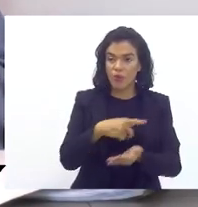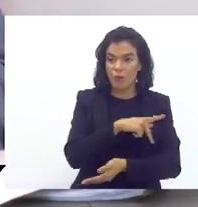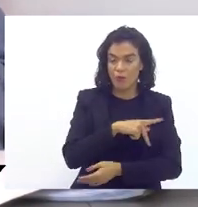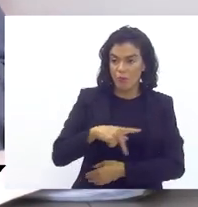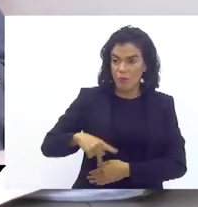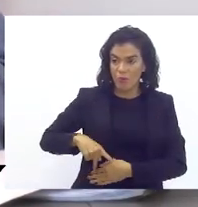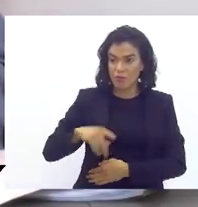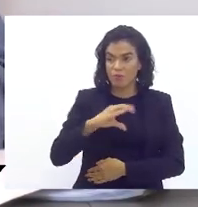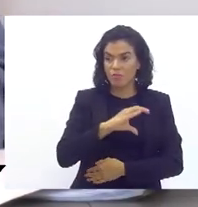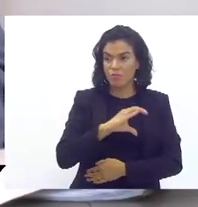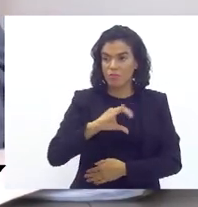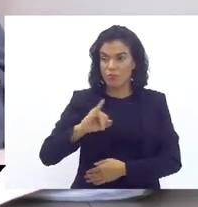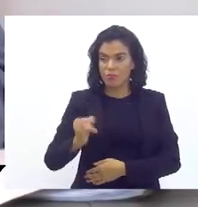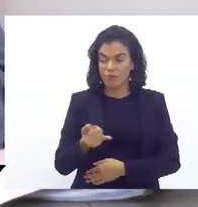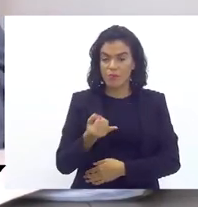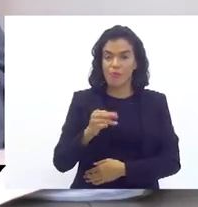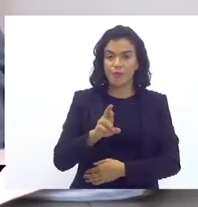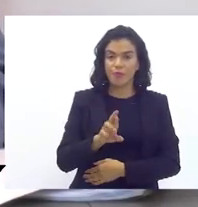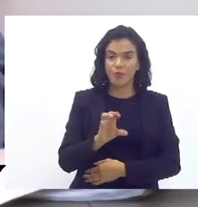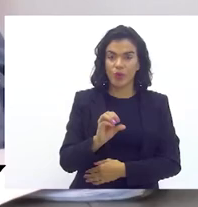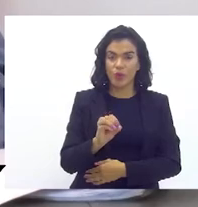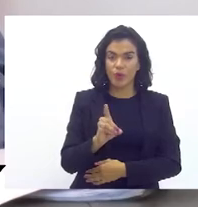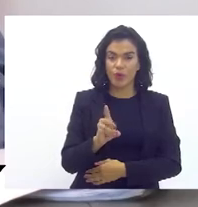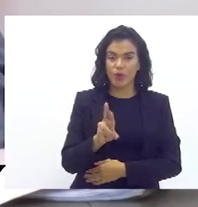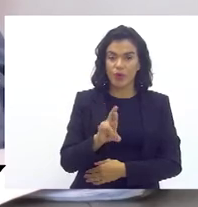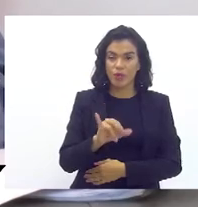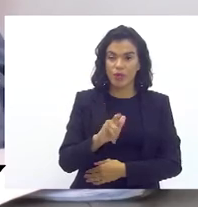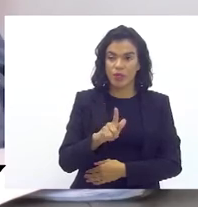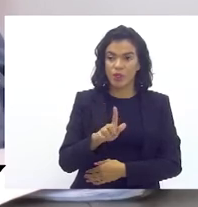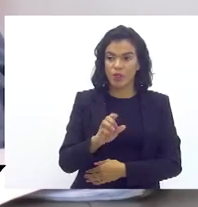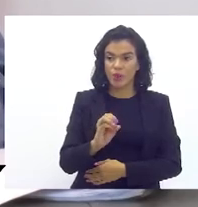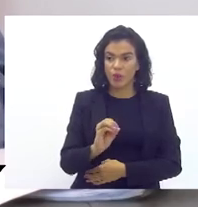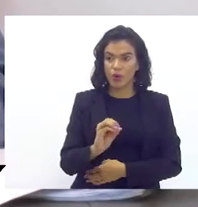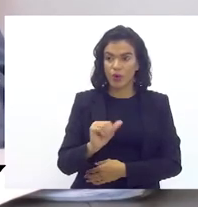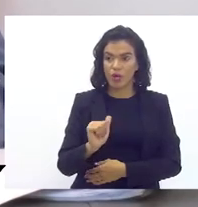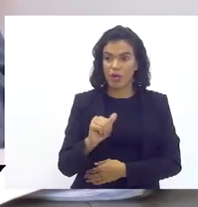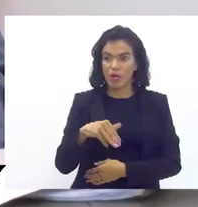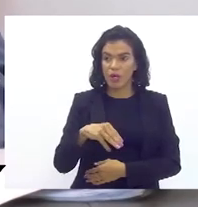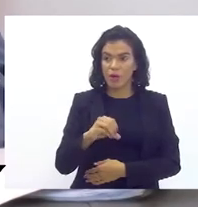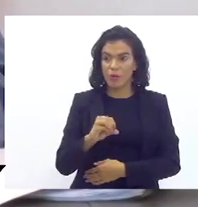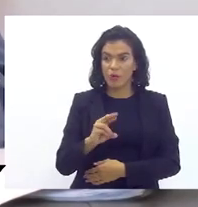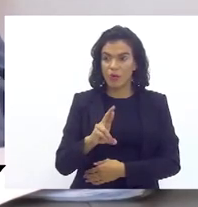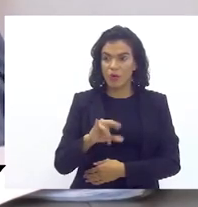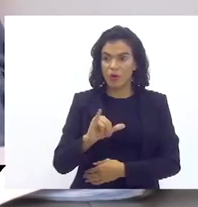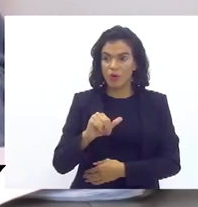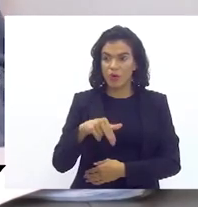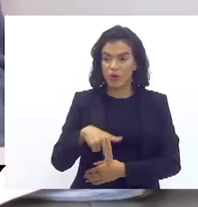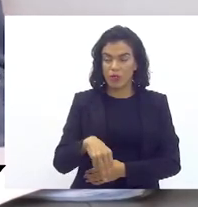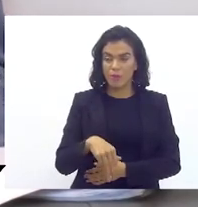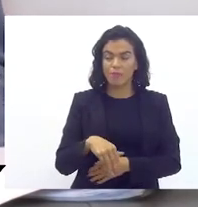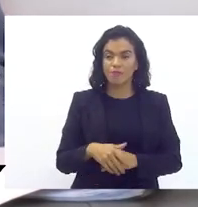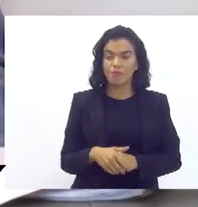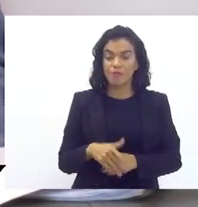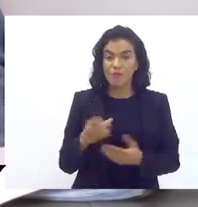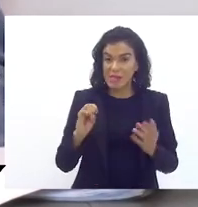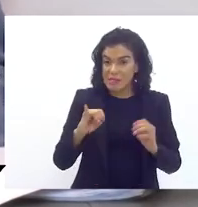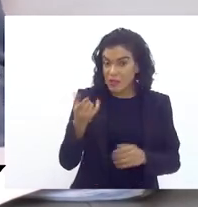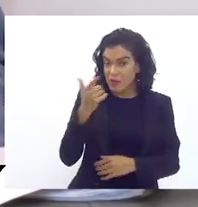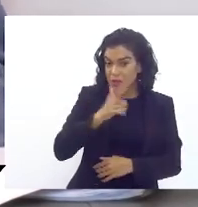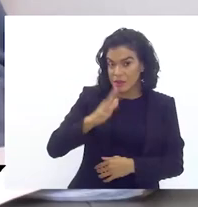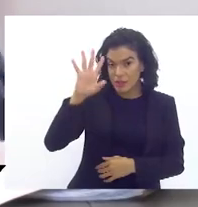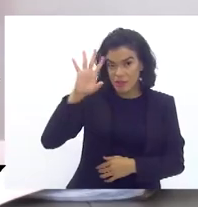da ccj que é o Rodrigo Amorim que aquilo que se for avançado hoje